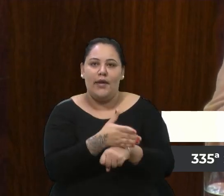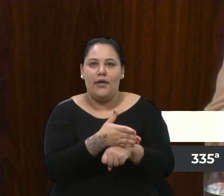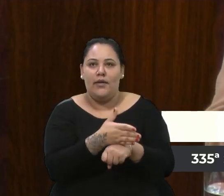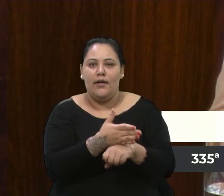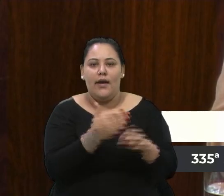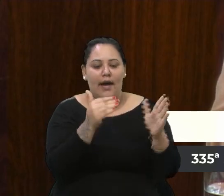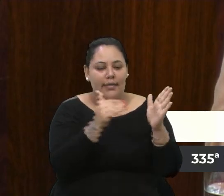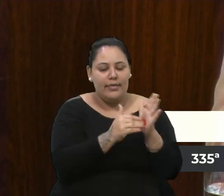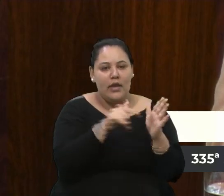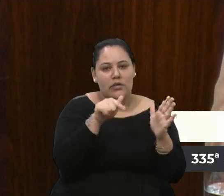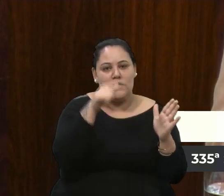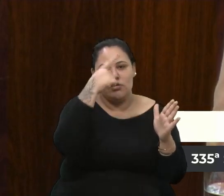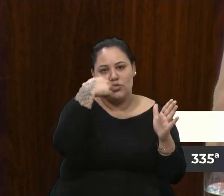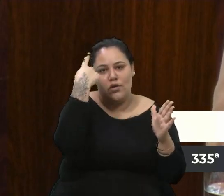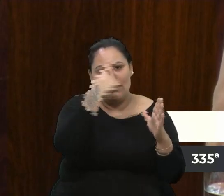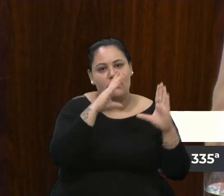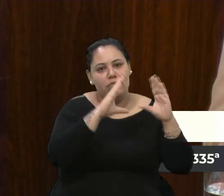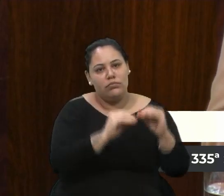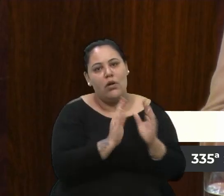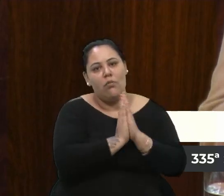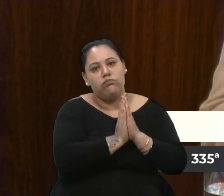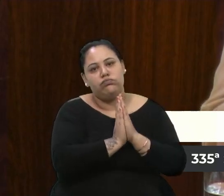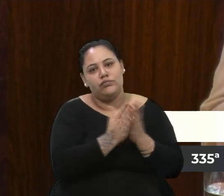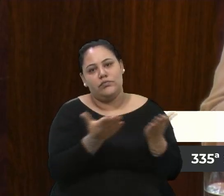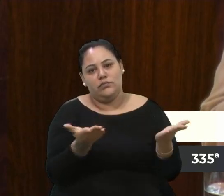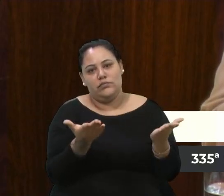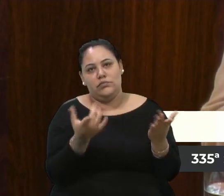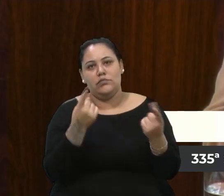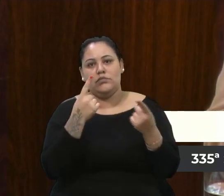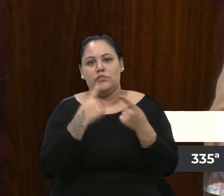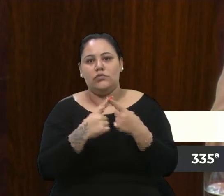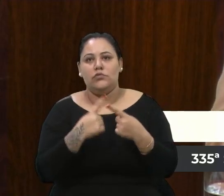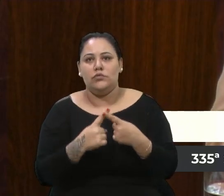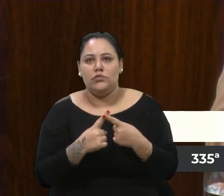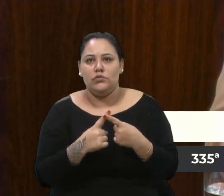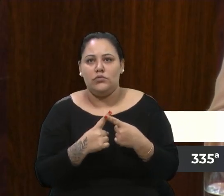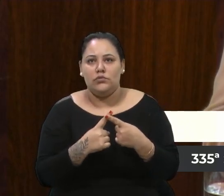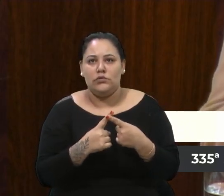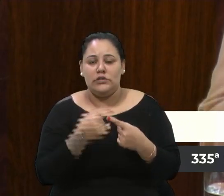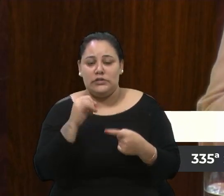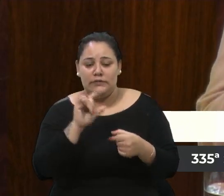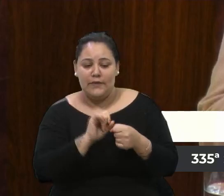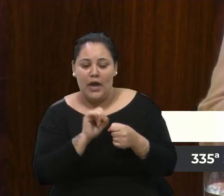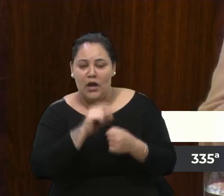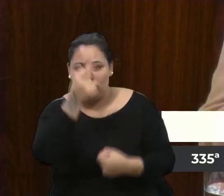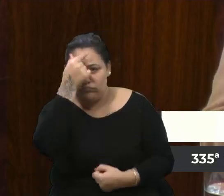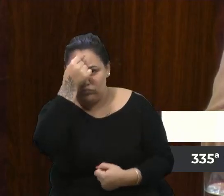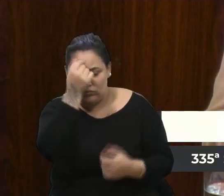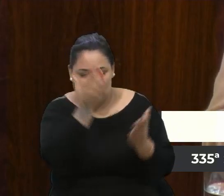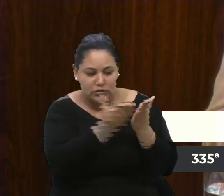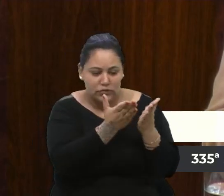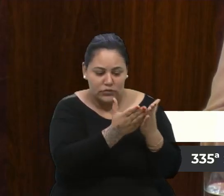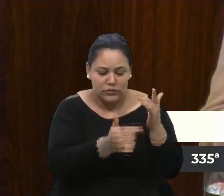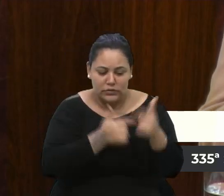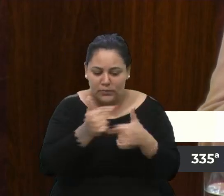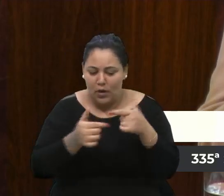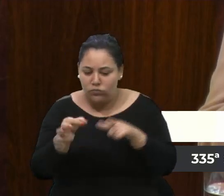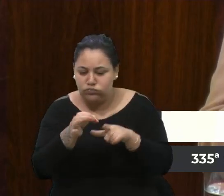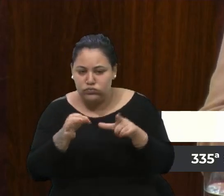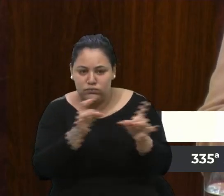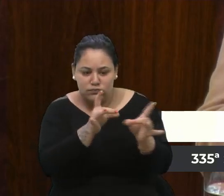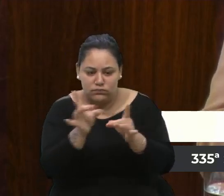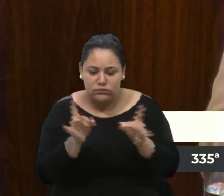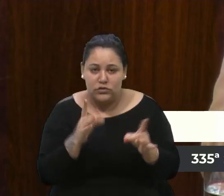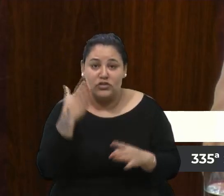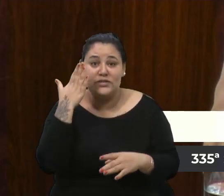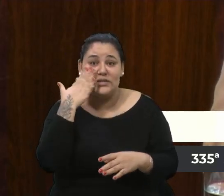até às 7 horas da noite. Porque se faz uma faculdade, se trabalha no comércio, que a gente sabe